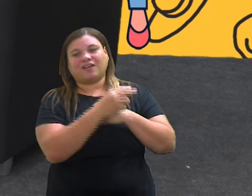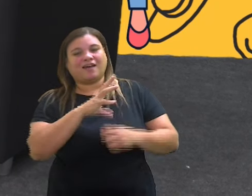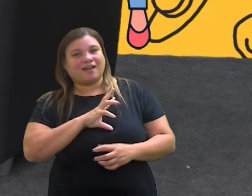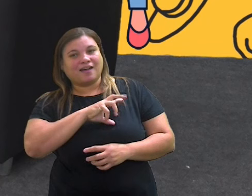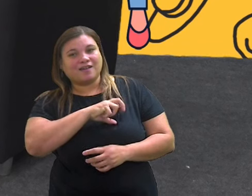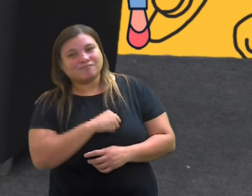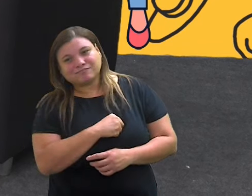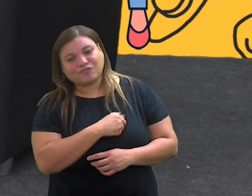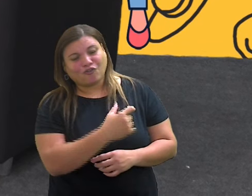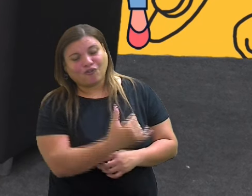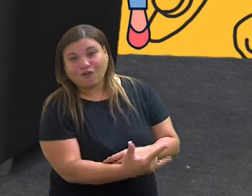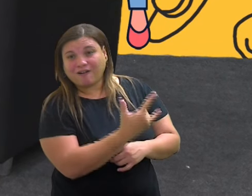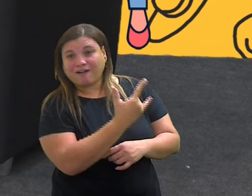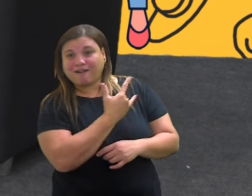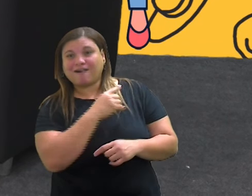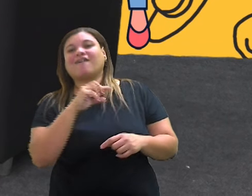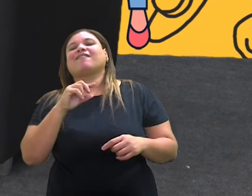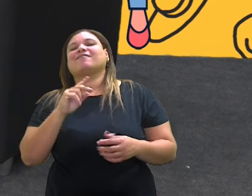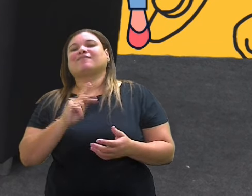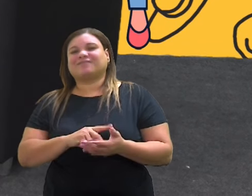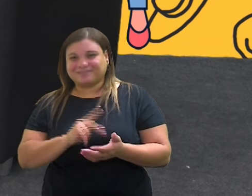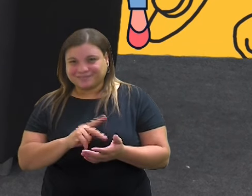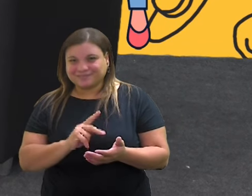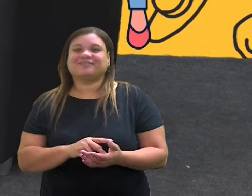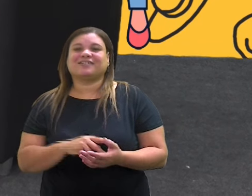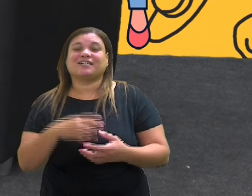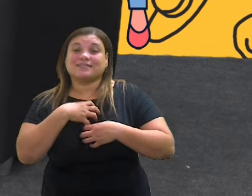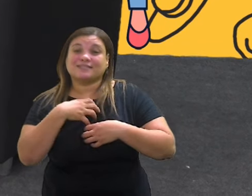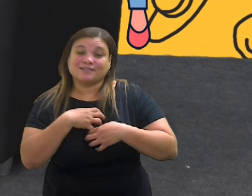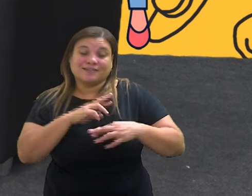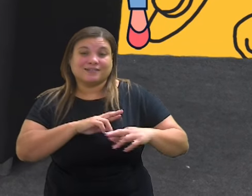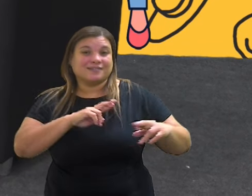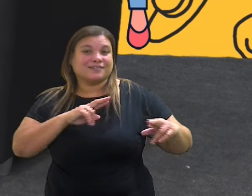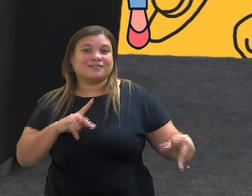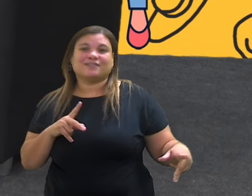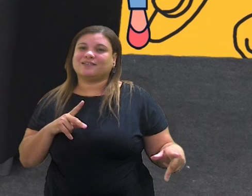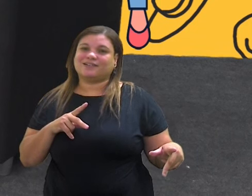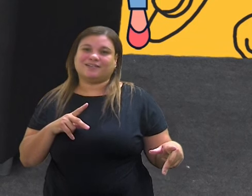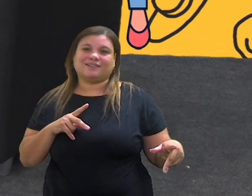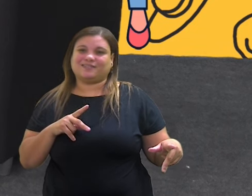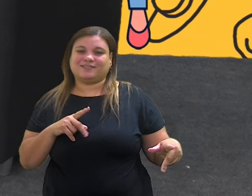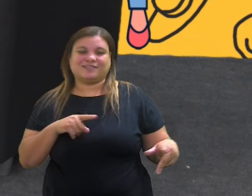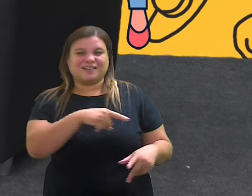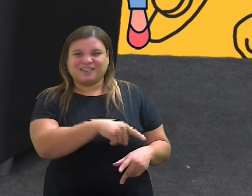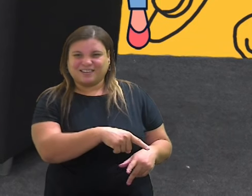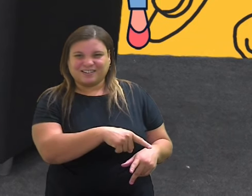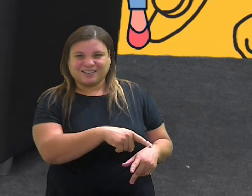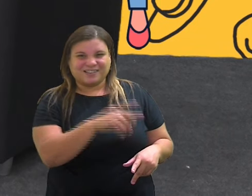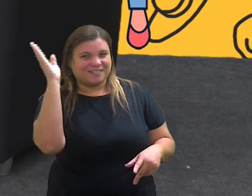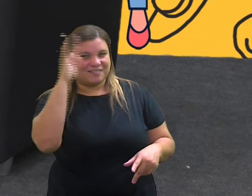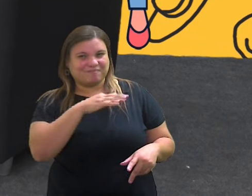eles não são igual nós mesmo. Então, eles só tendem a nos ensinar o amor, o